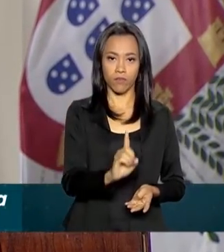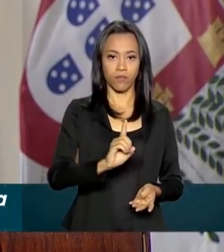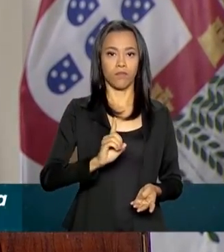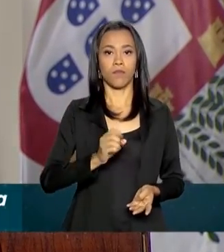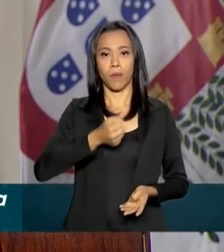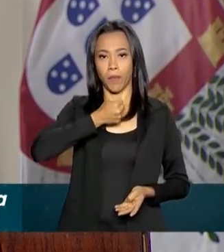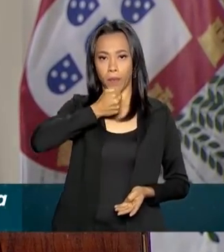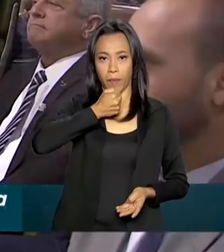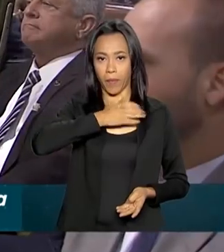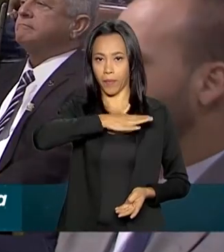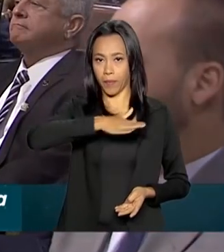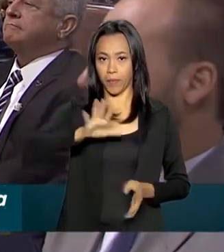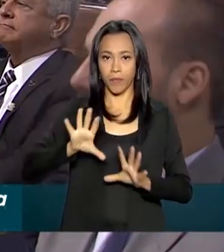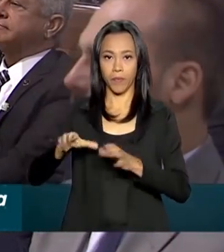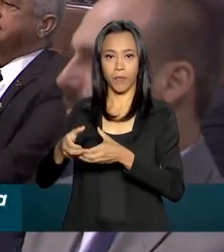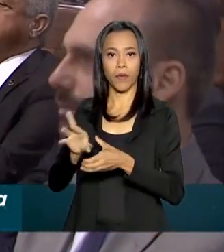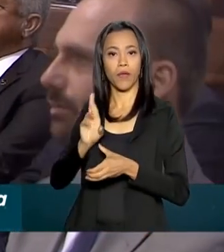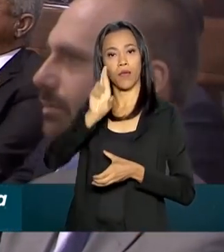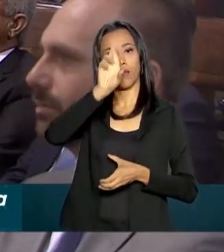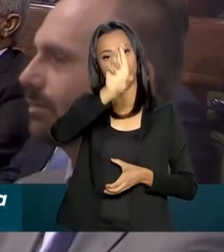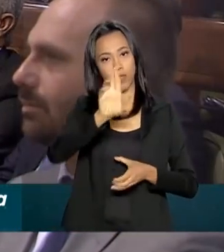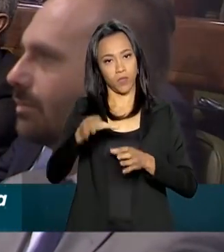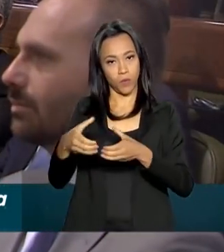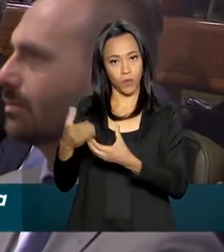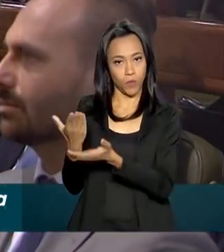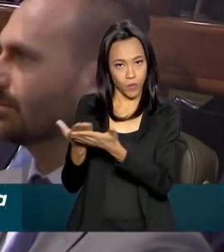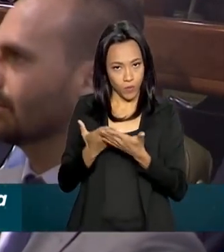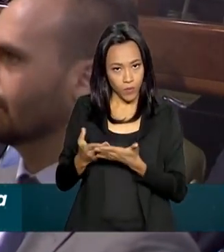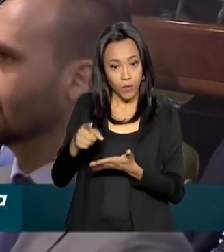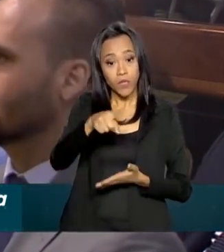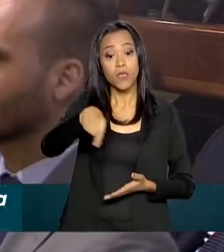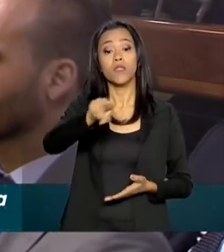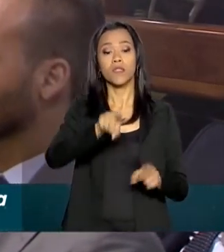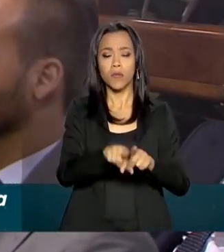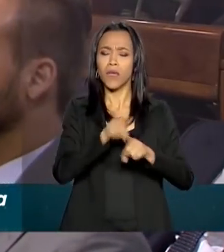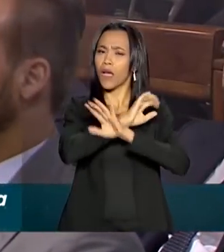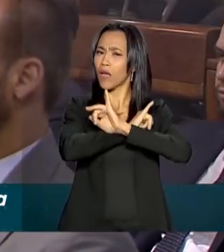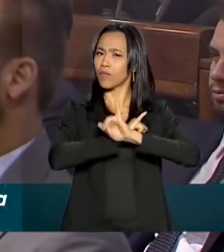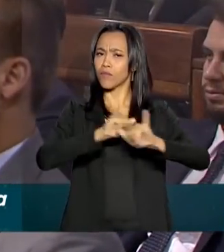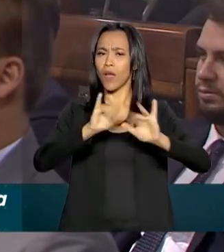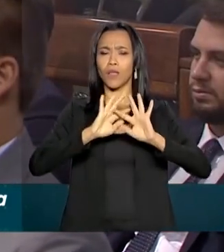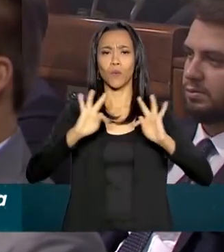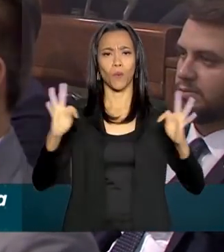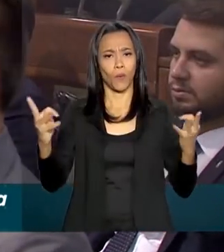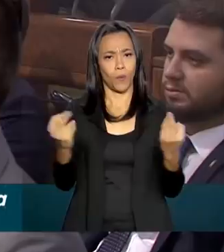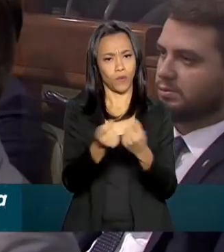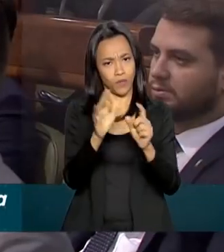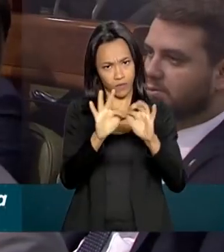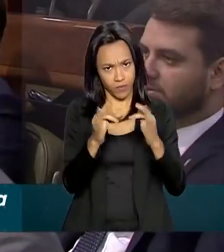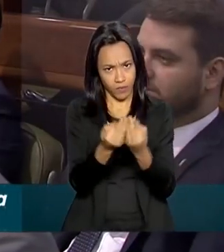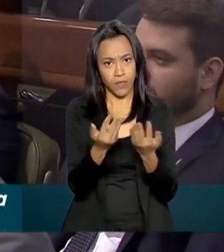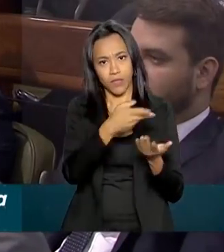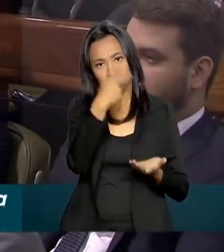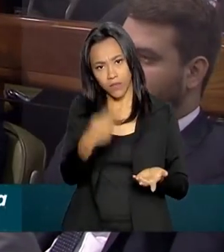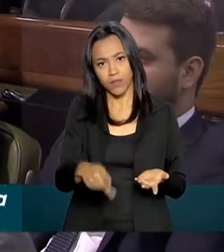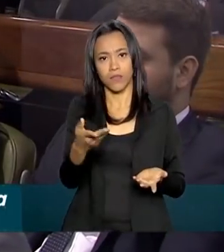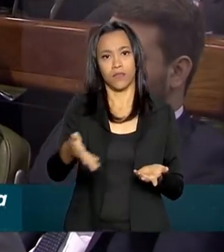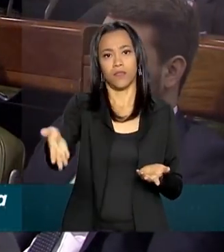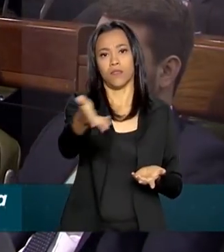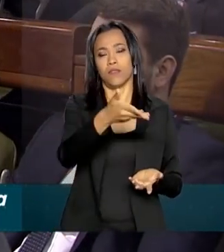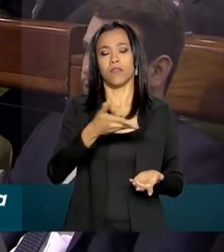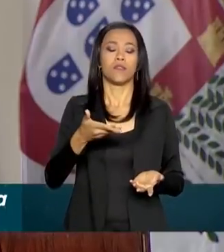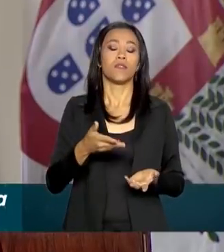por meio de quem cumprimento todos os formandos do instituto rio branco e familiares e também com toda certeza